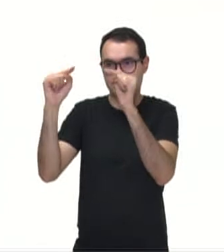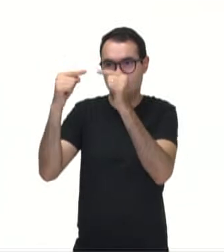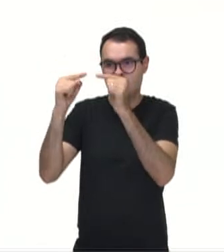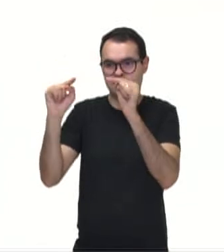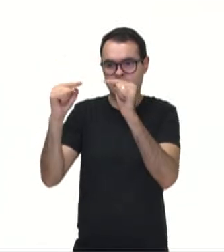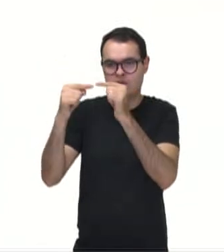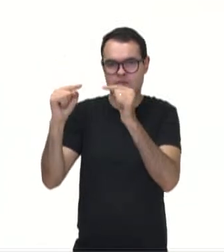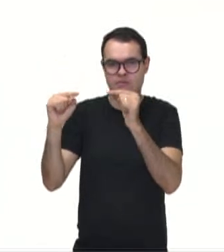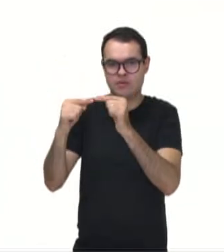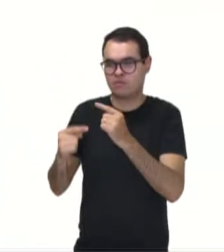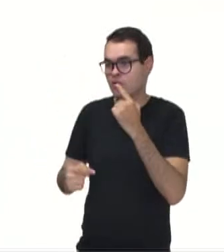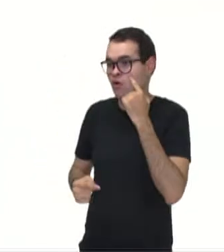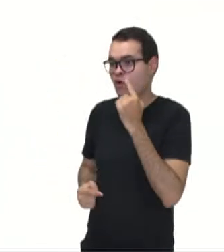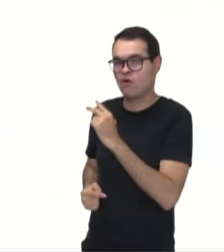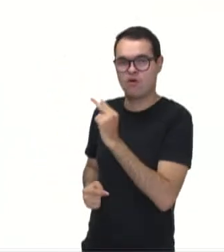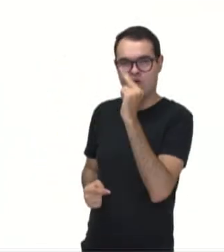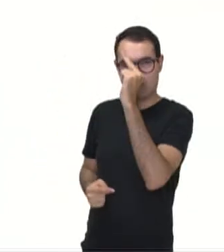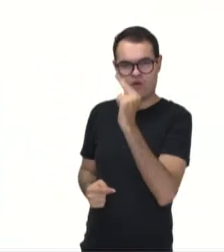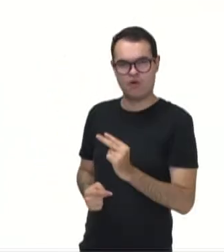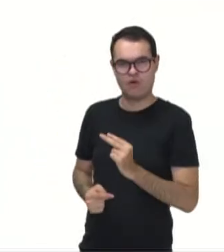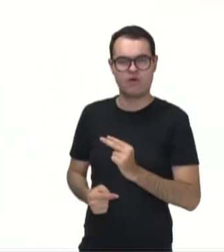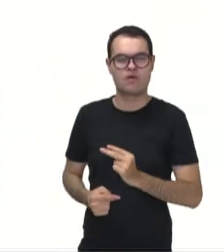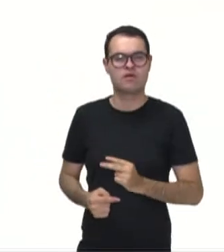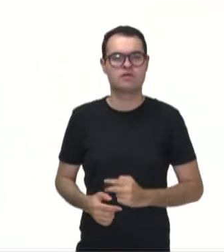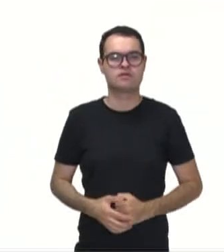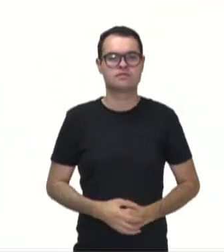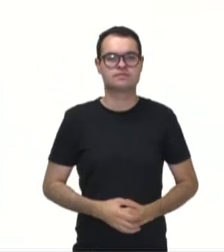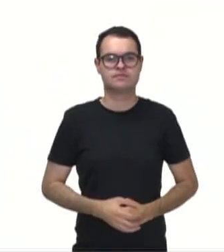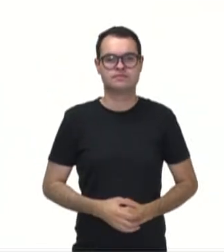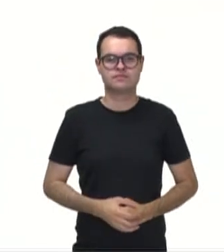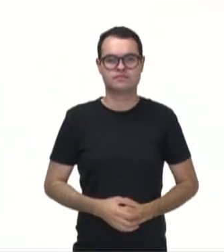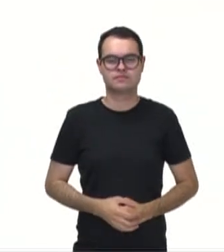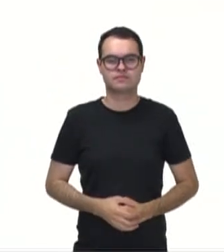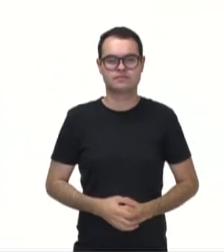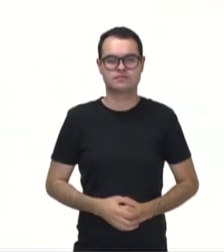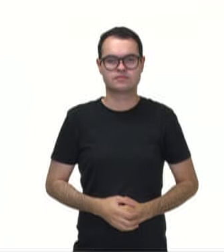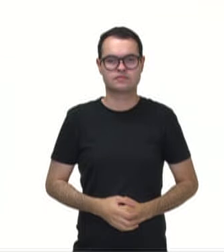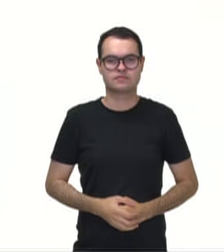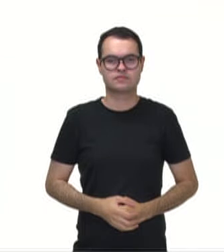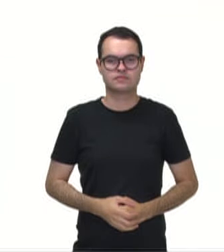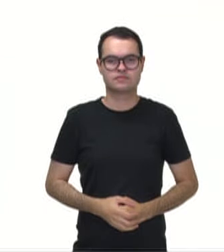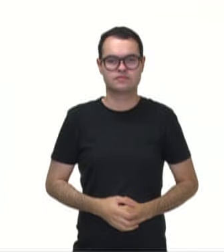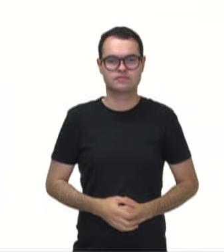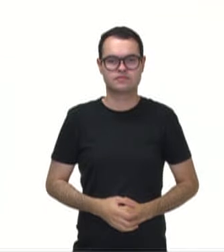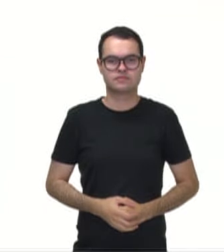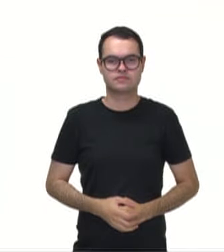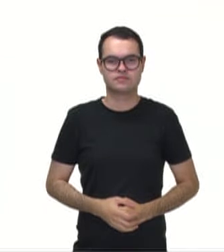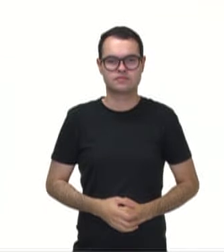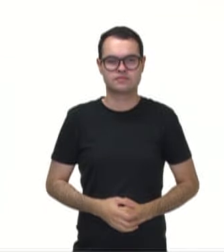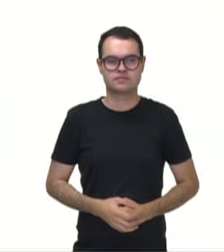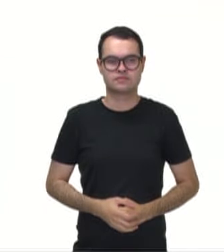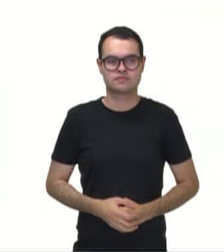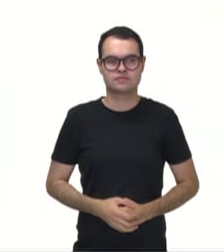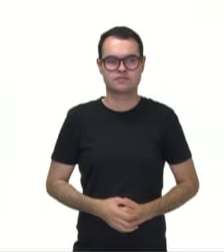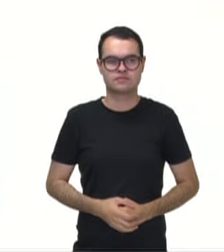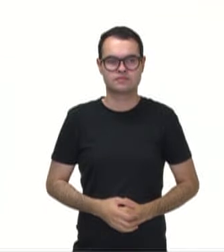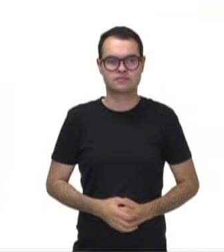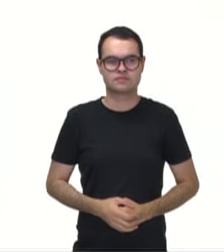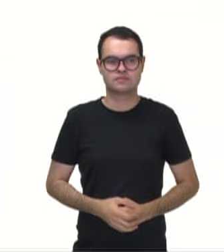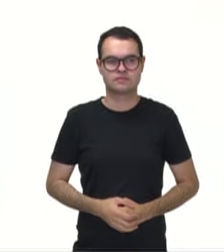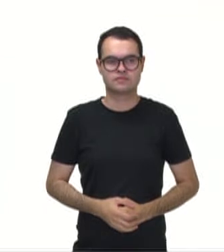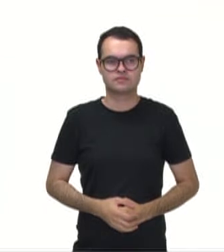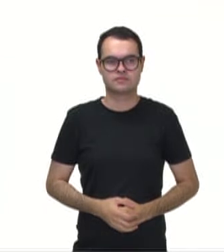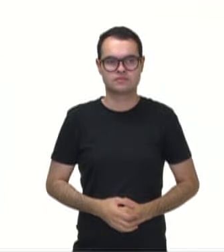você venderia, nosotros venderíamos, vosotros venderíais, eles